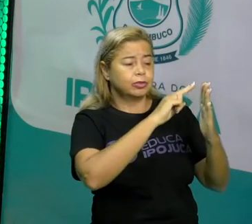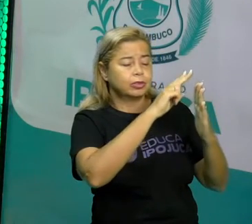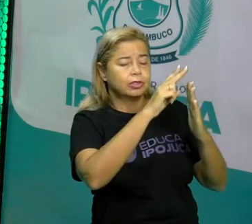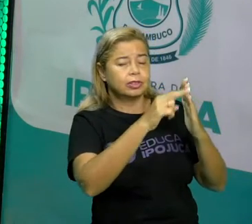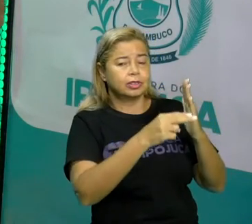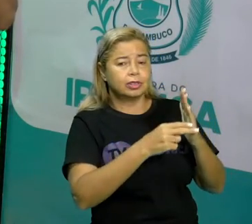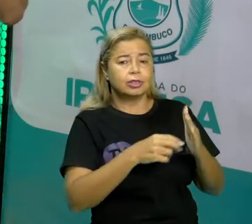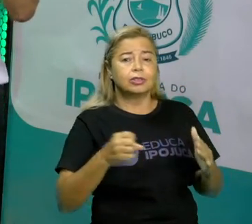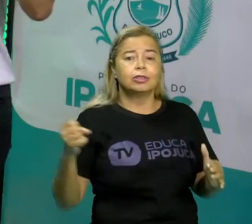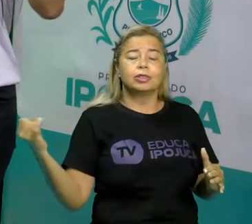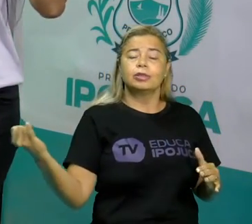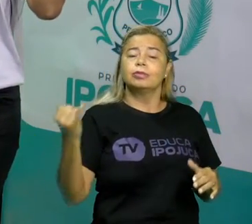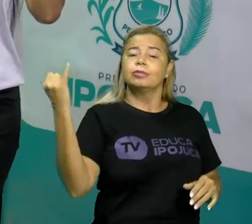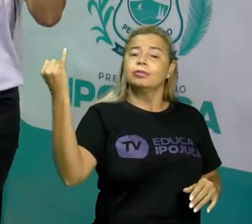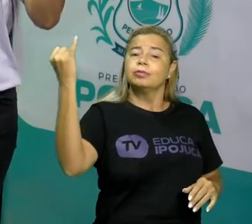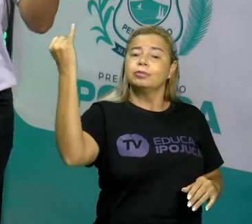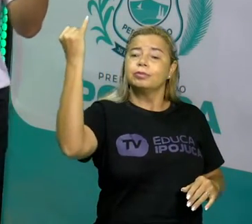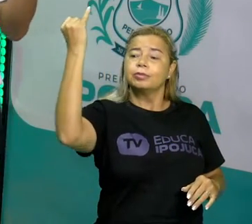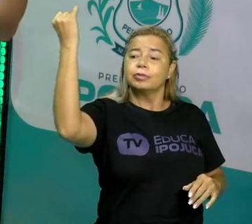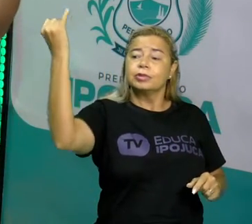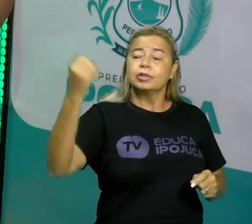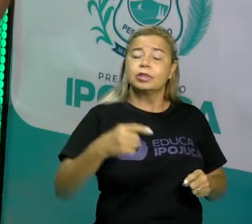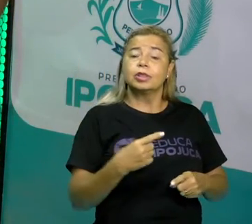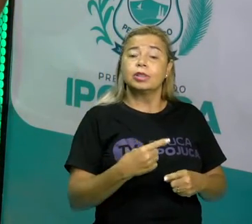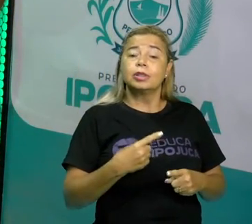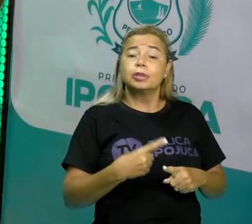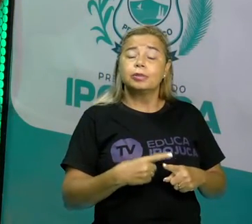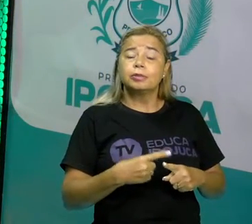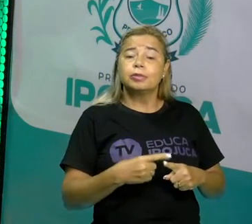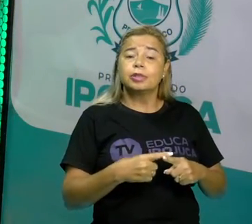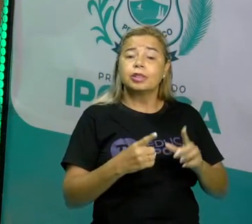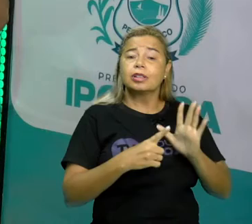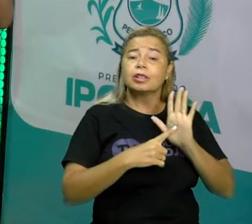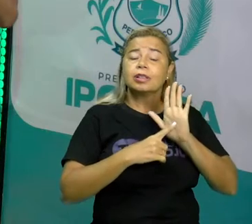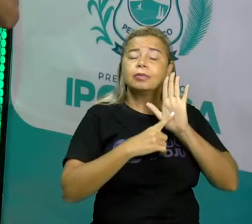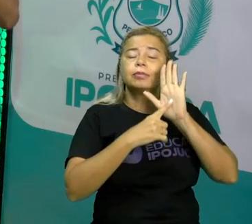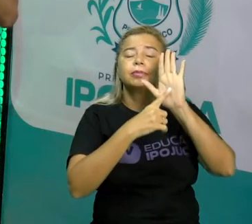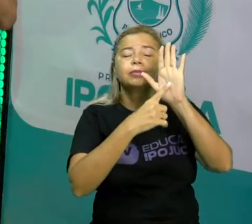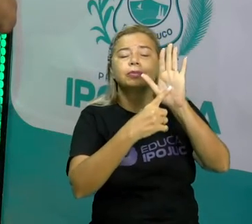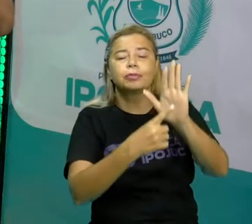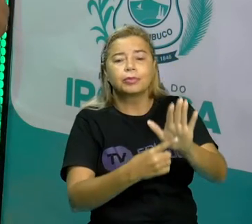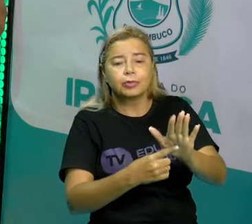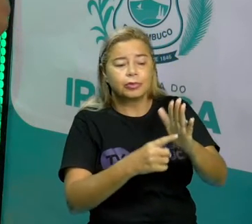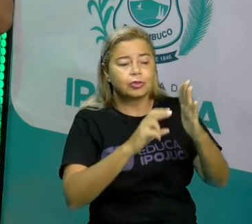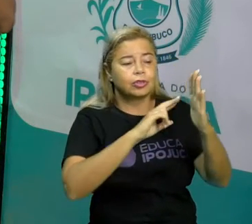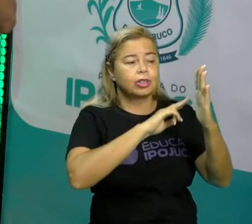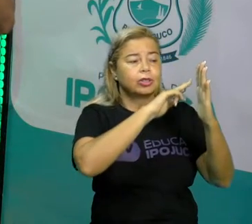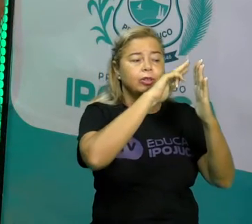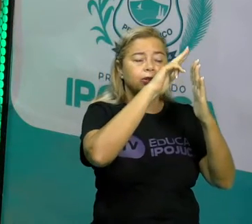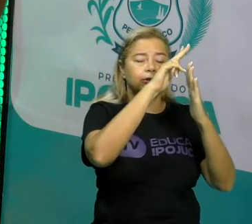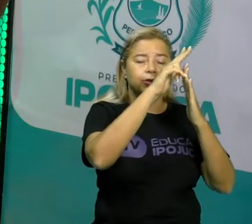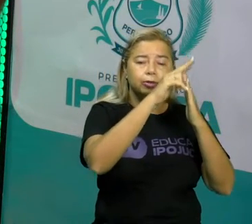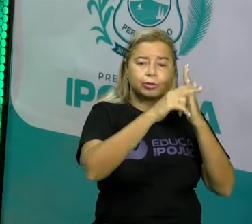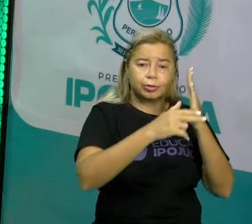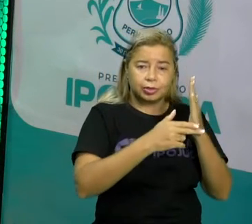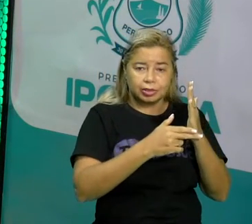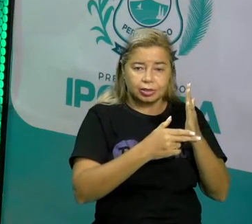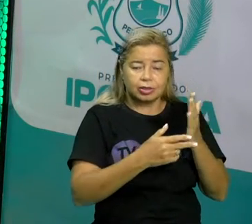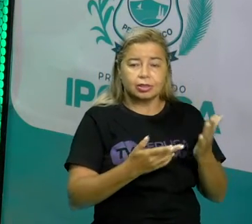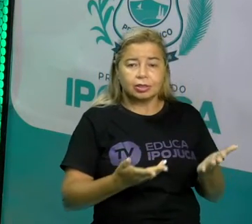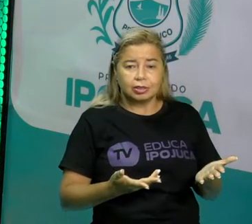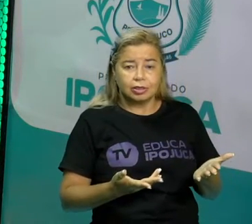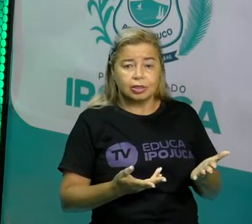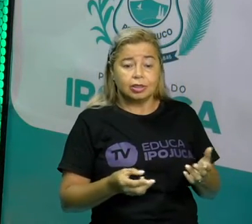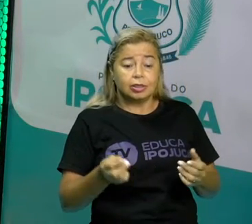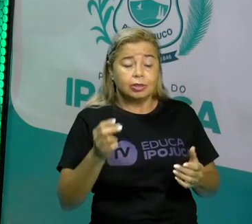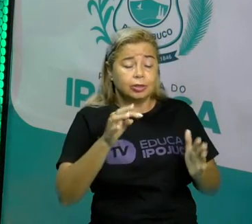importantes, porque ela vai mostrando através do desenho aquilo que o poema, que a poesia, que o texto, aquilo que